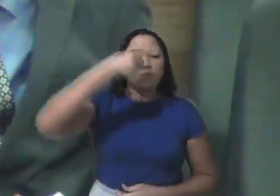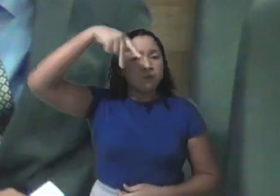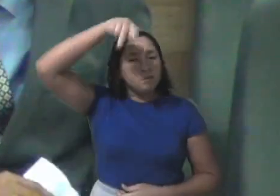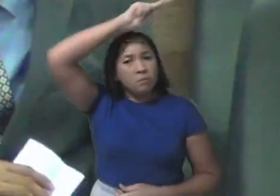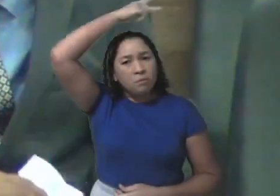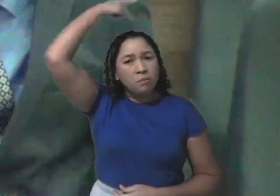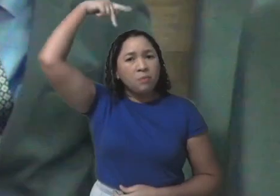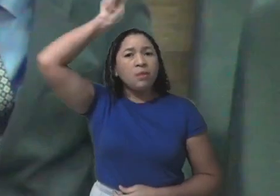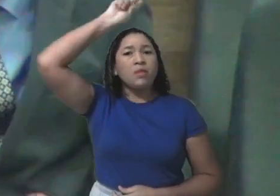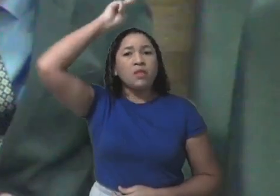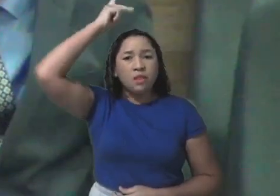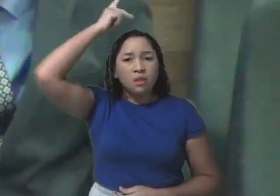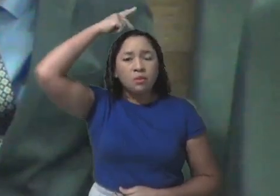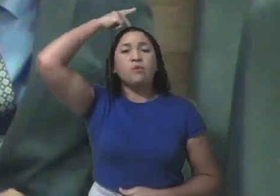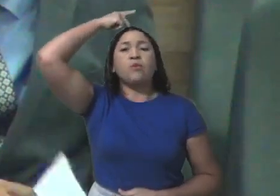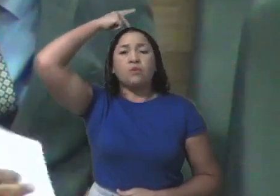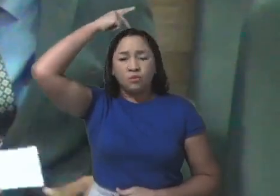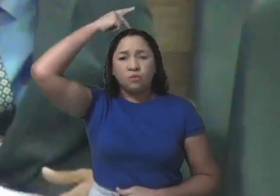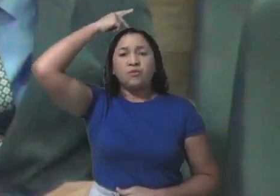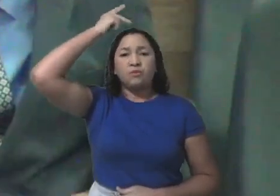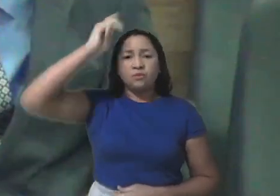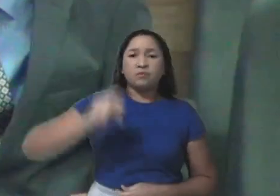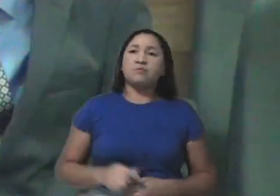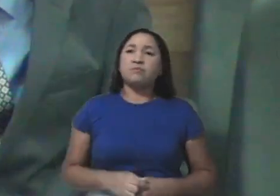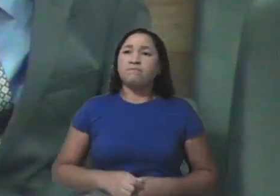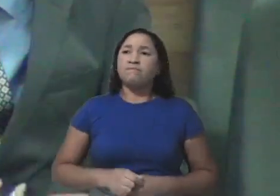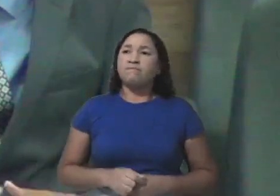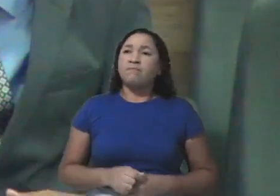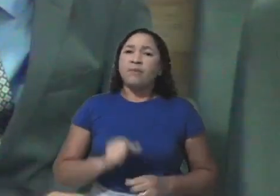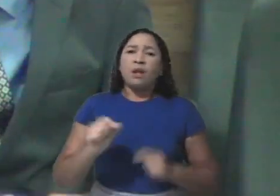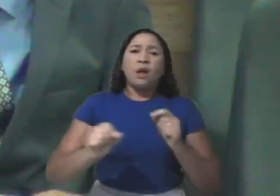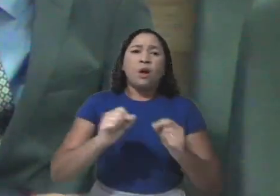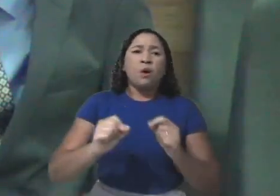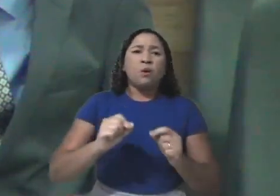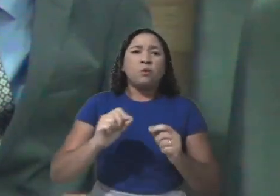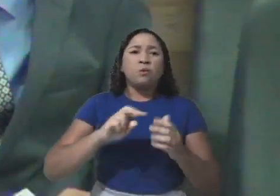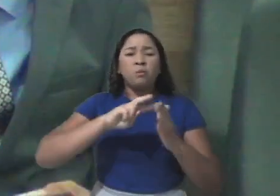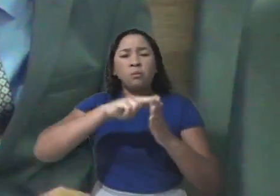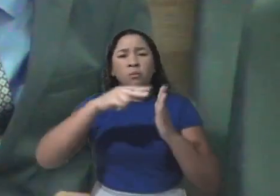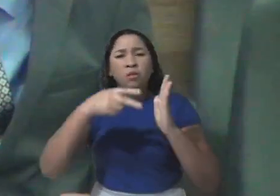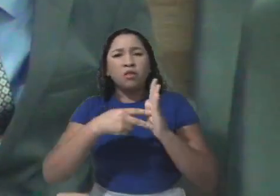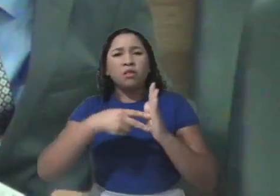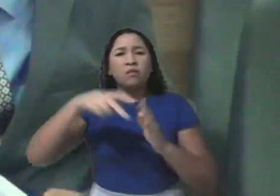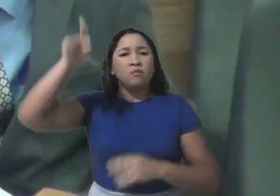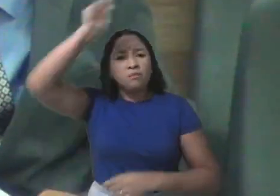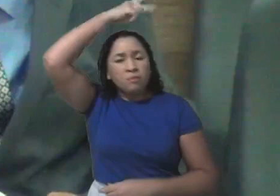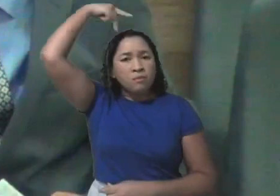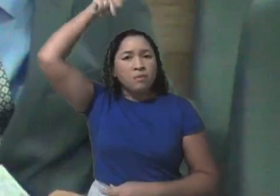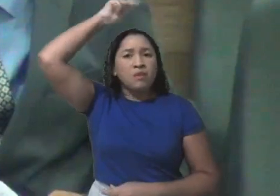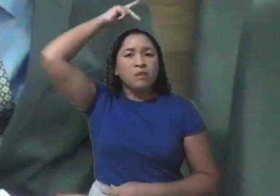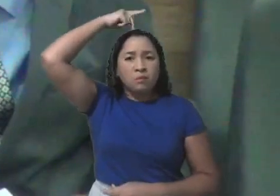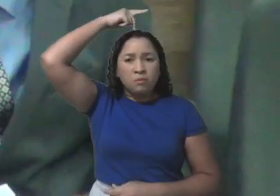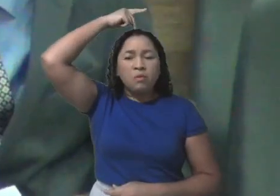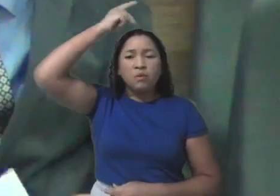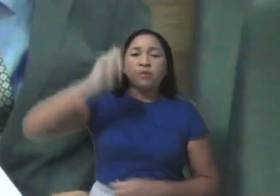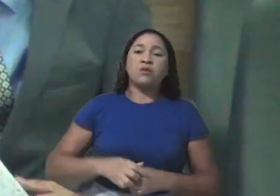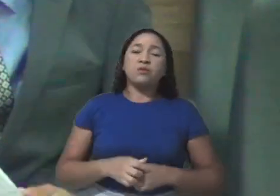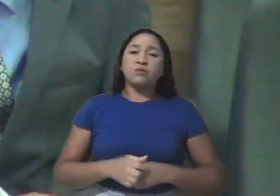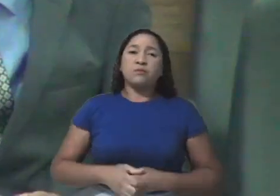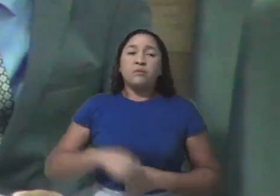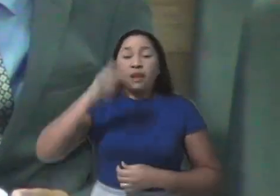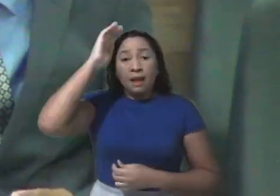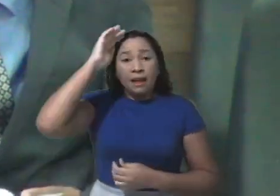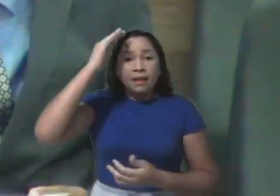pentecostais. O que é ser pentecostal? É crer na atualidade dos